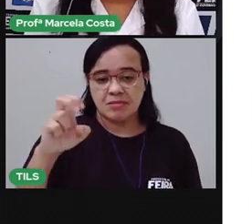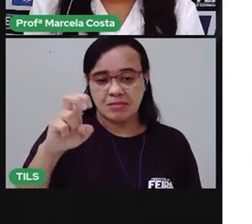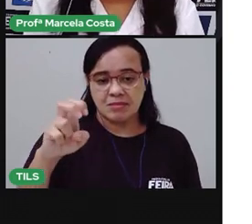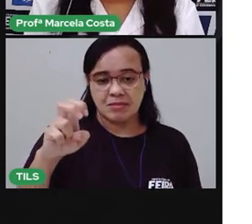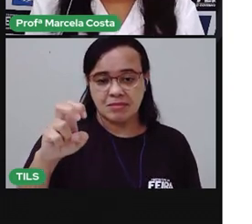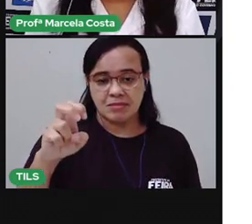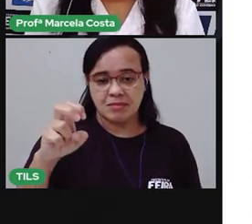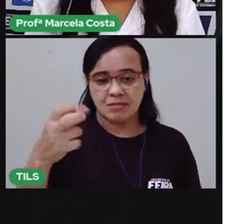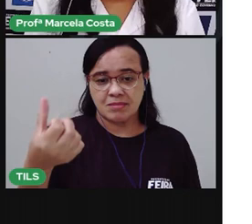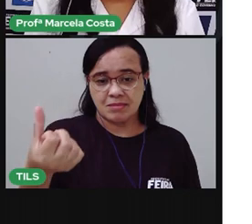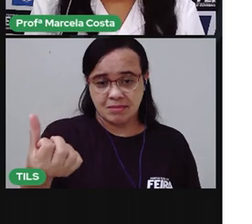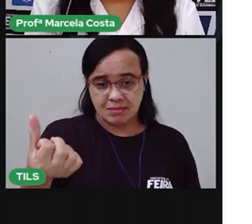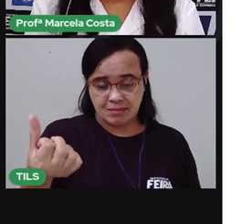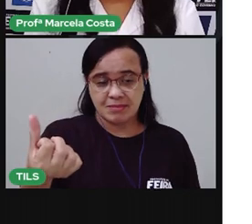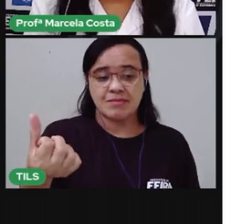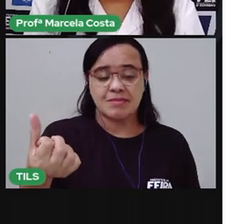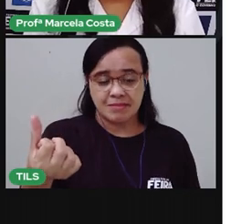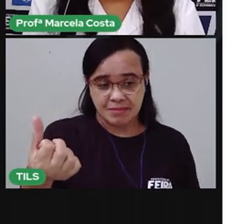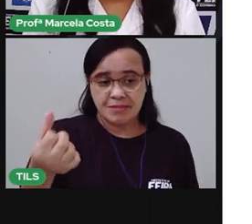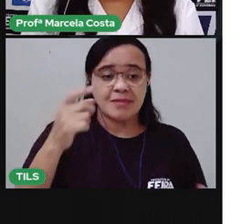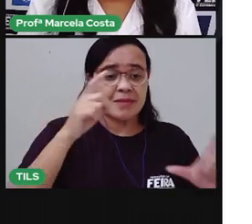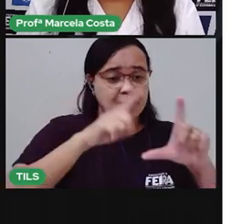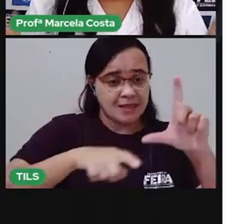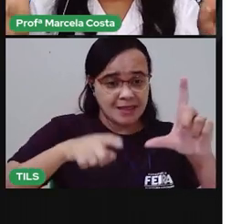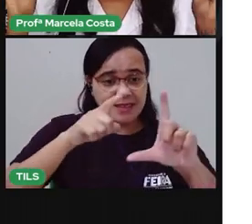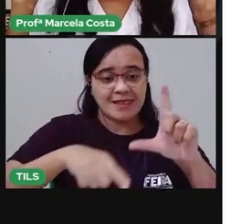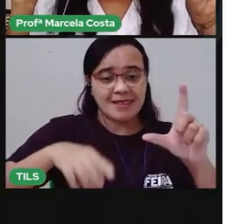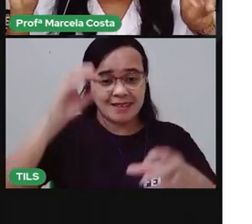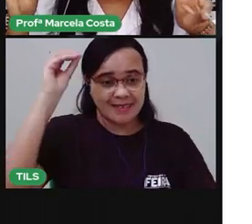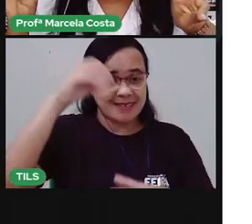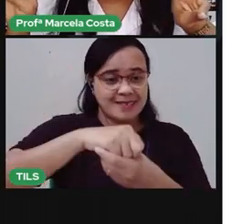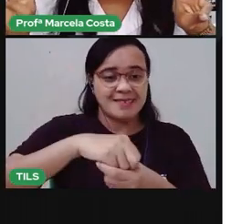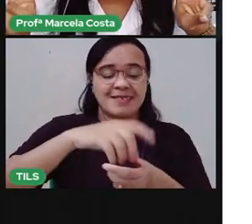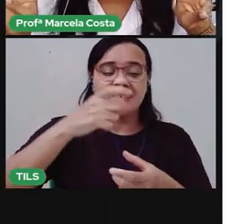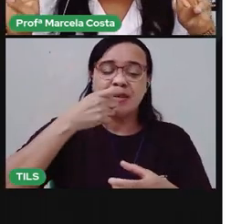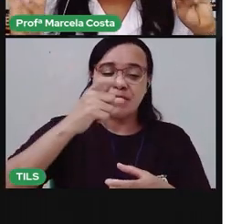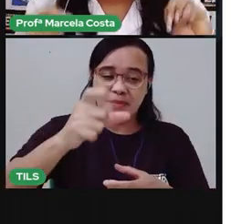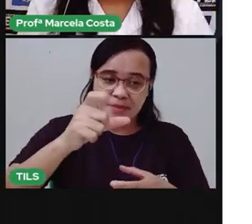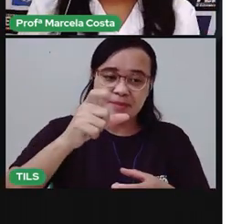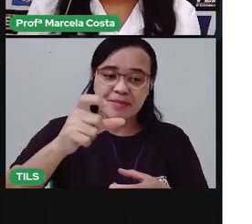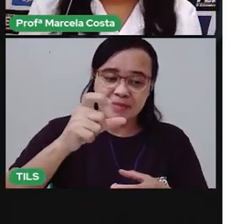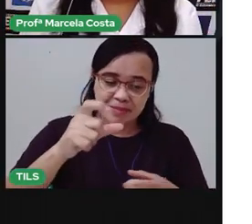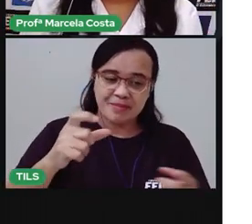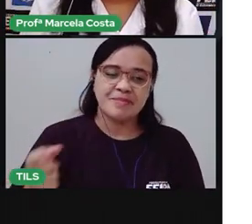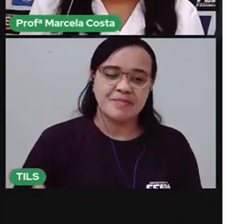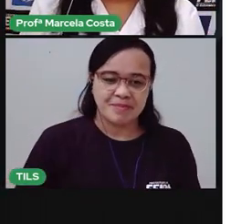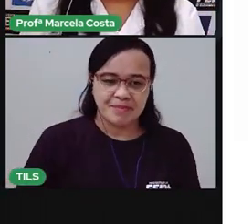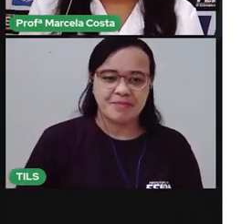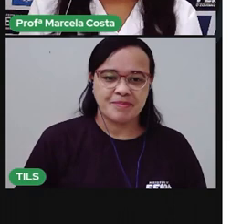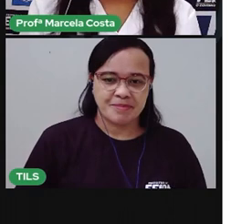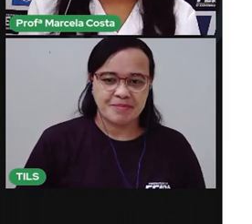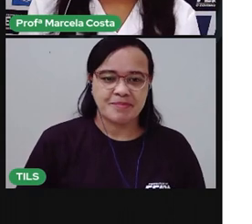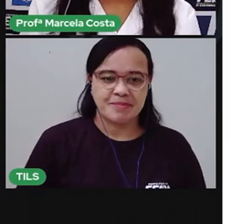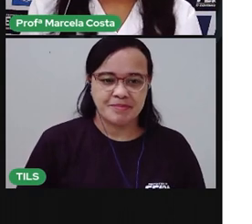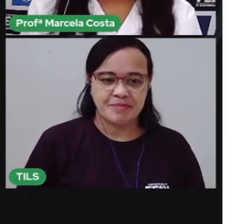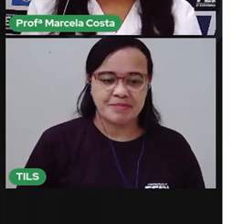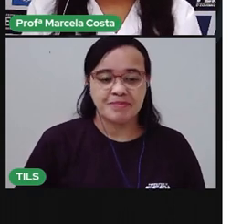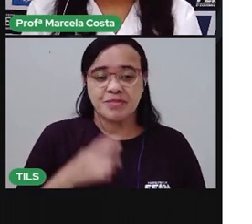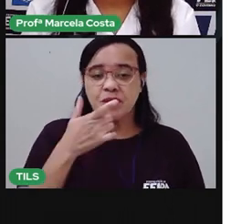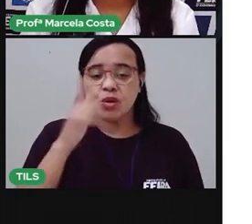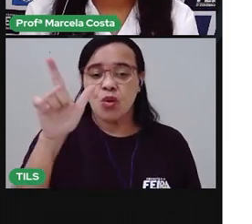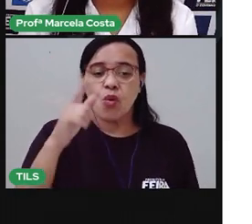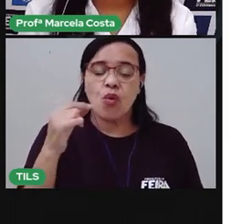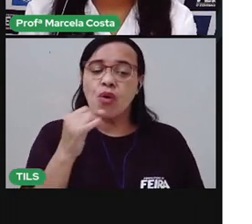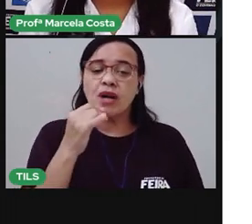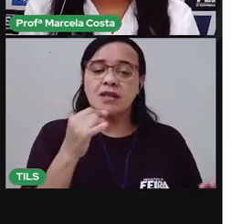cinco seis seis letrinha vamos ver